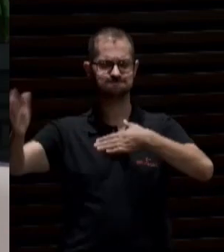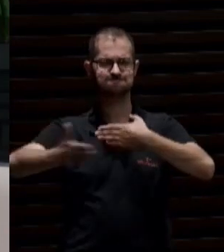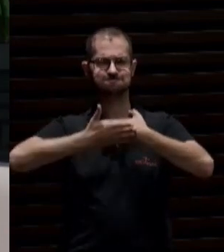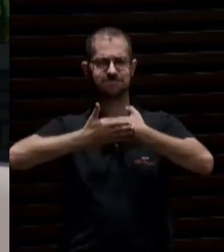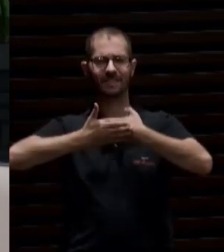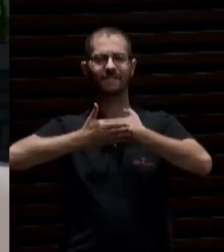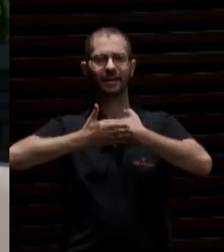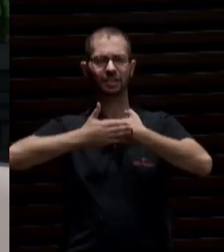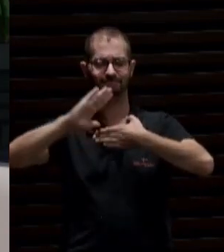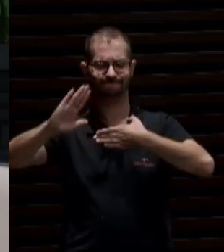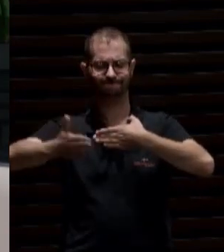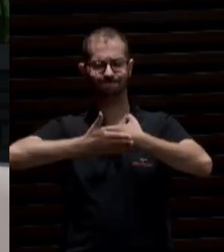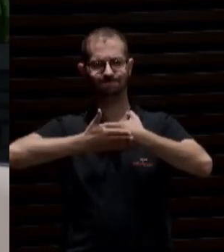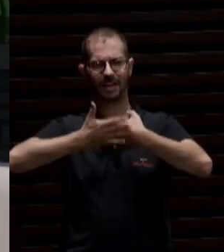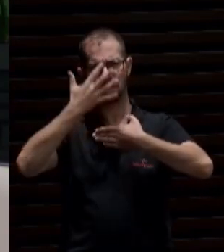atrás.